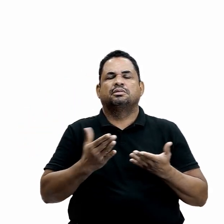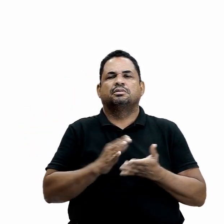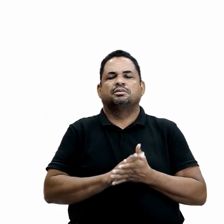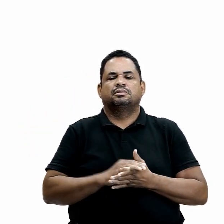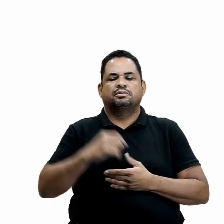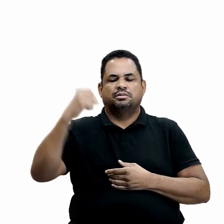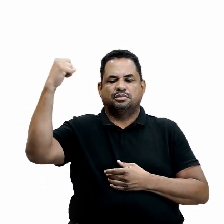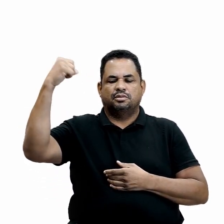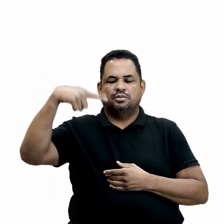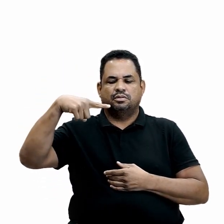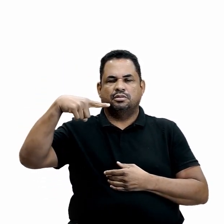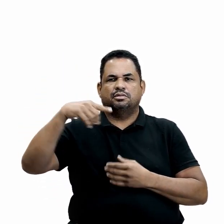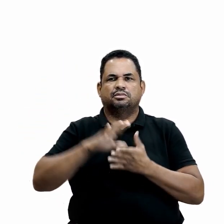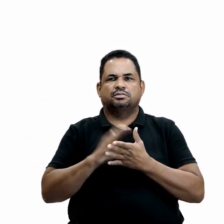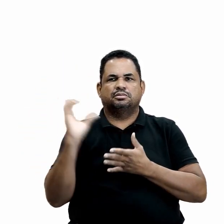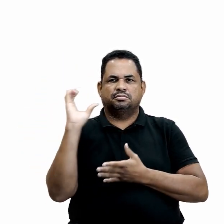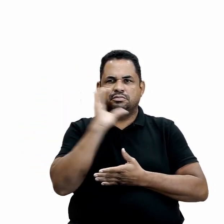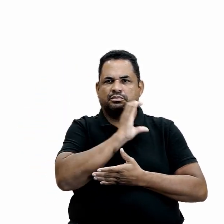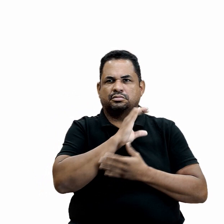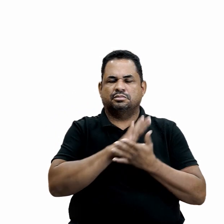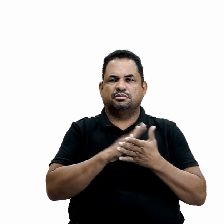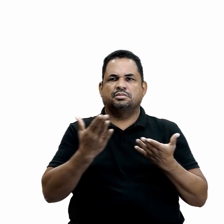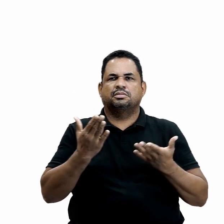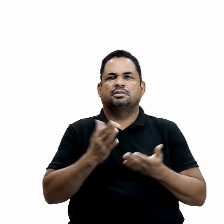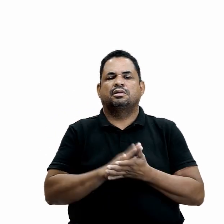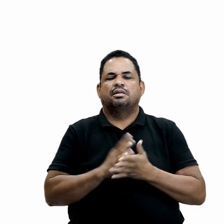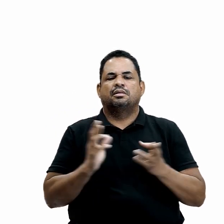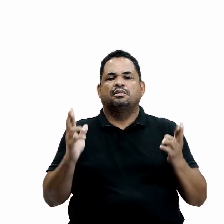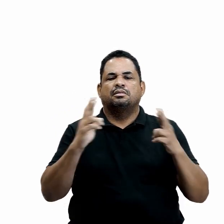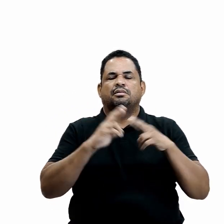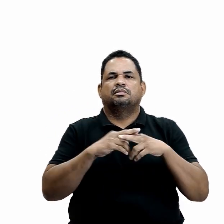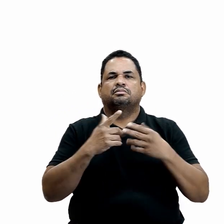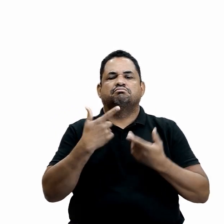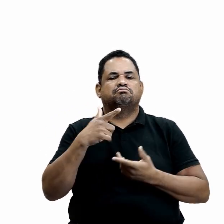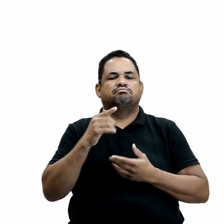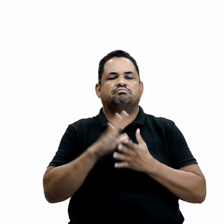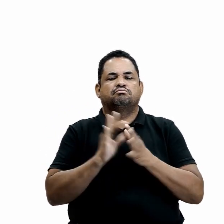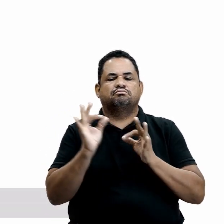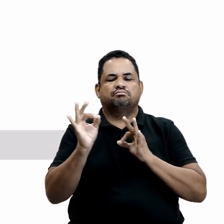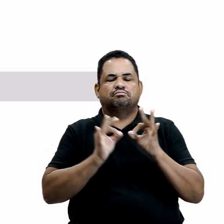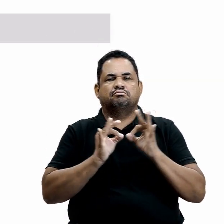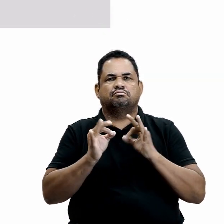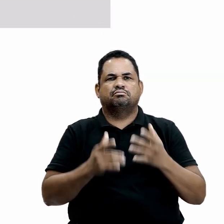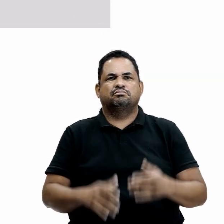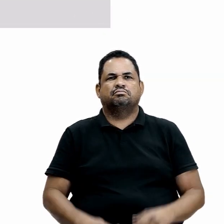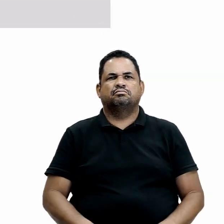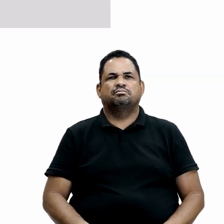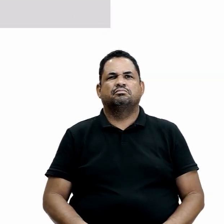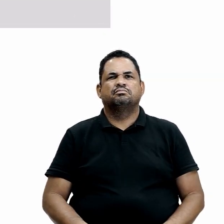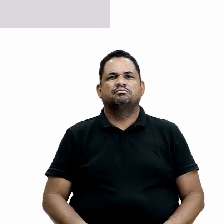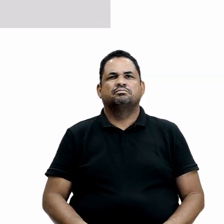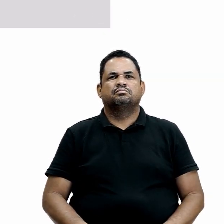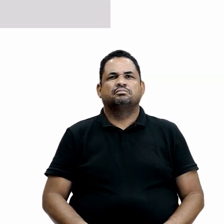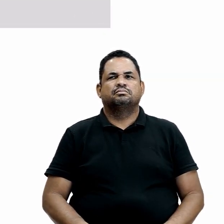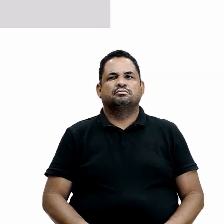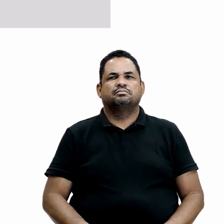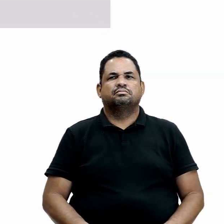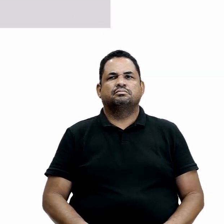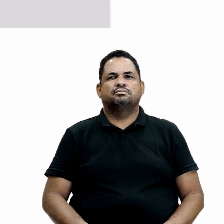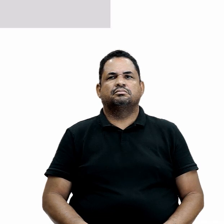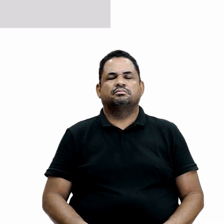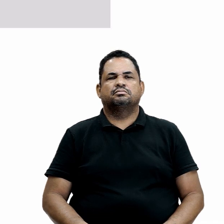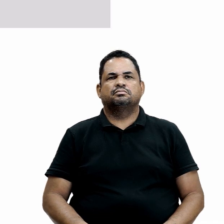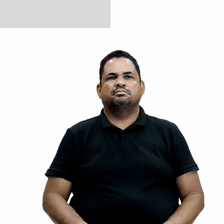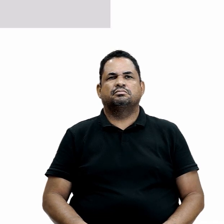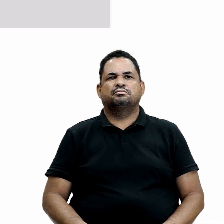de acelerar a velocidade da reação, eu não terei produto formado. E os